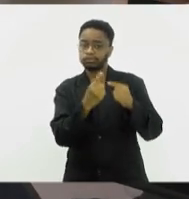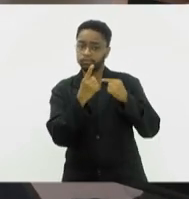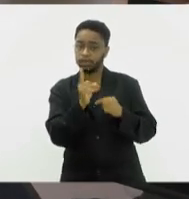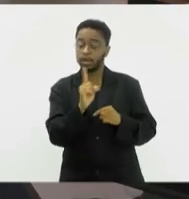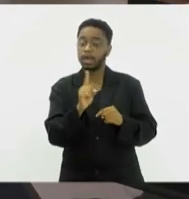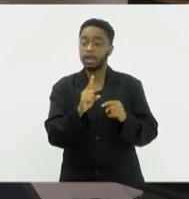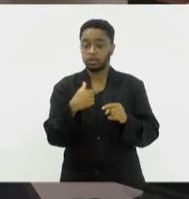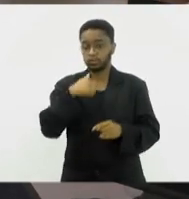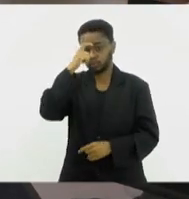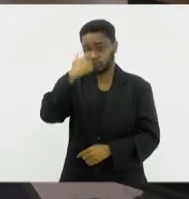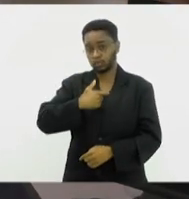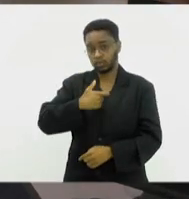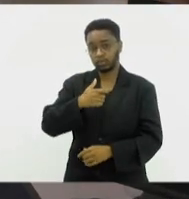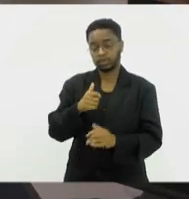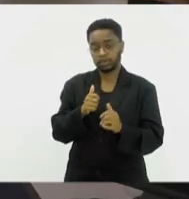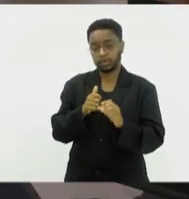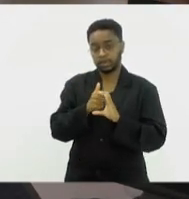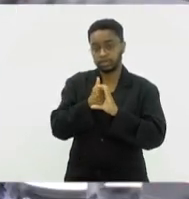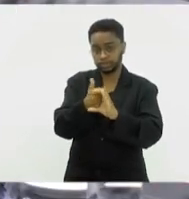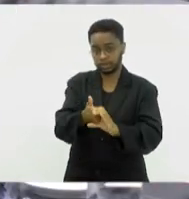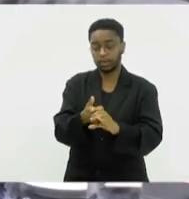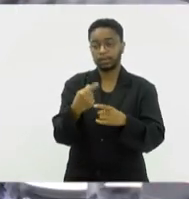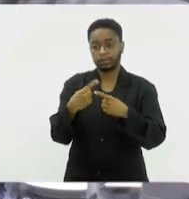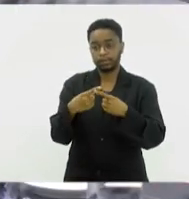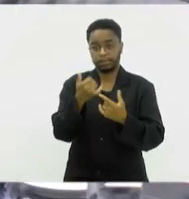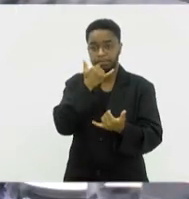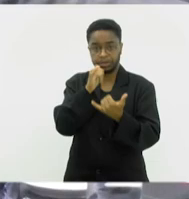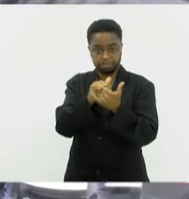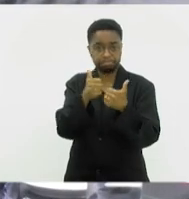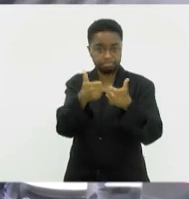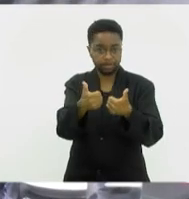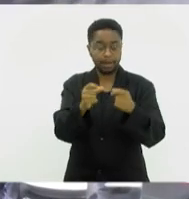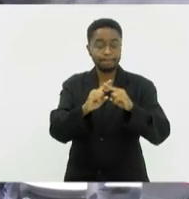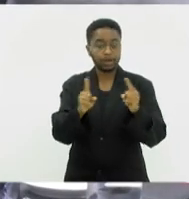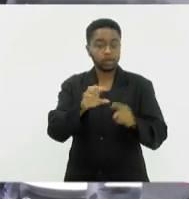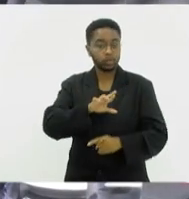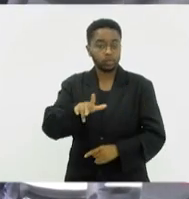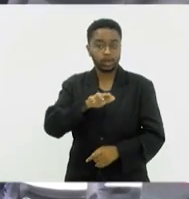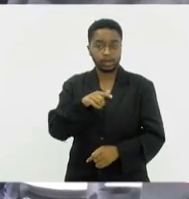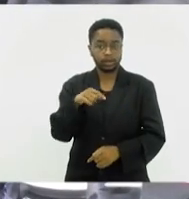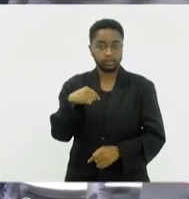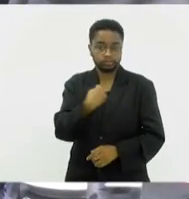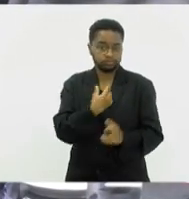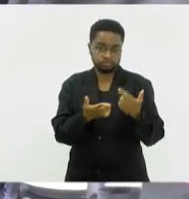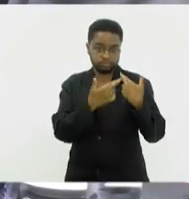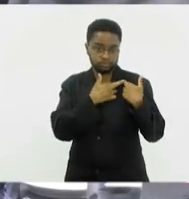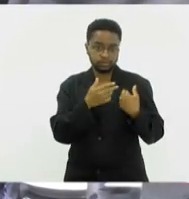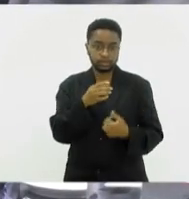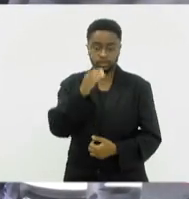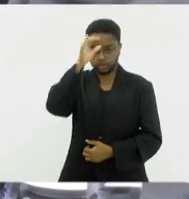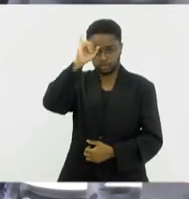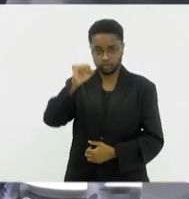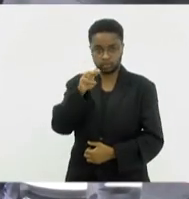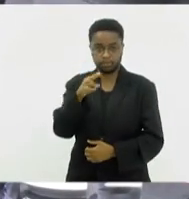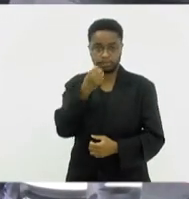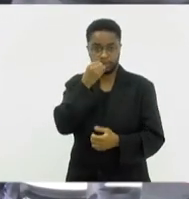parte, eu sou cristão, o perdão, mas não nos cabe essa questão do perdão. Deputada Tia Ju, seja bem-vinda, tome assento conosco aqui.